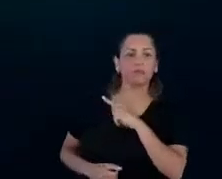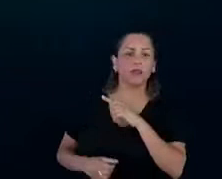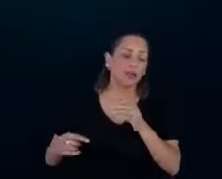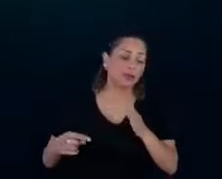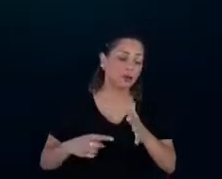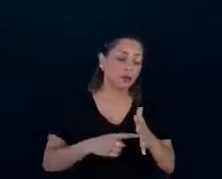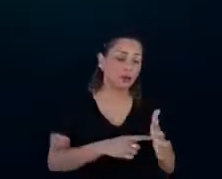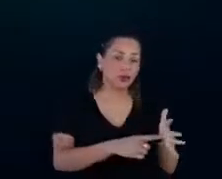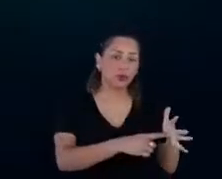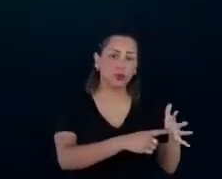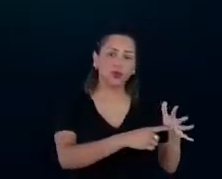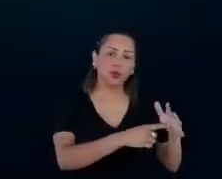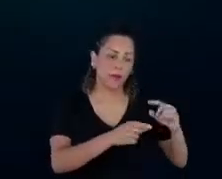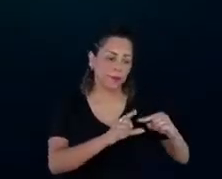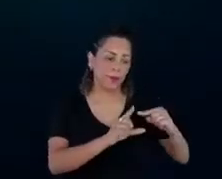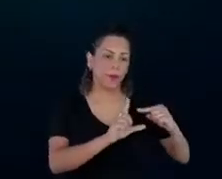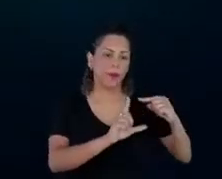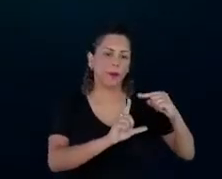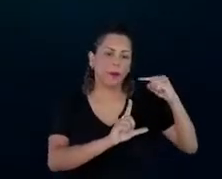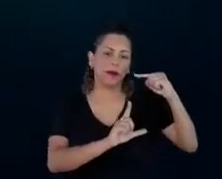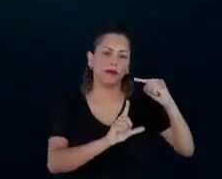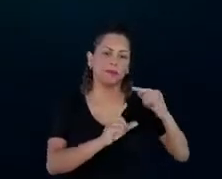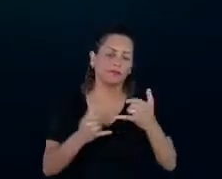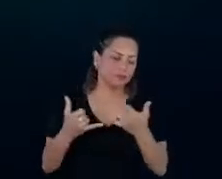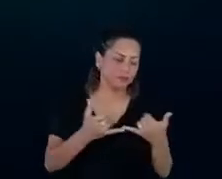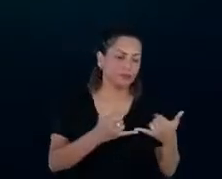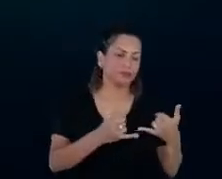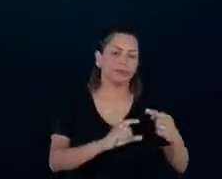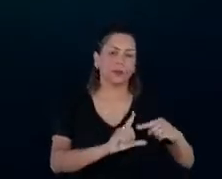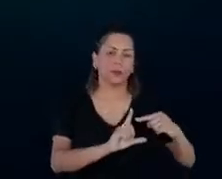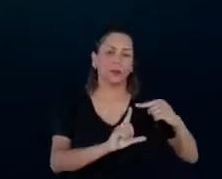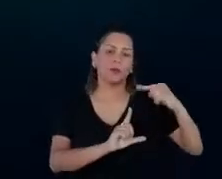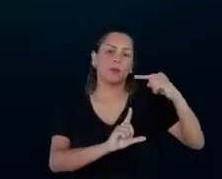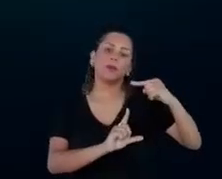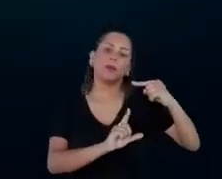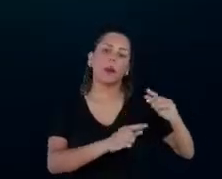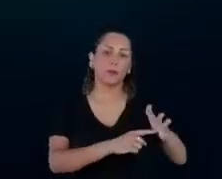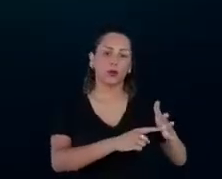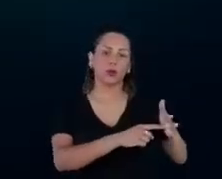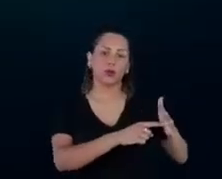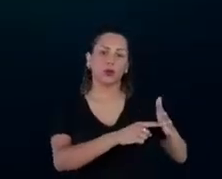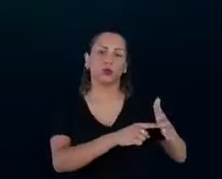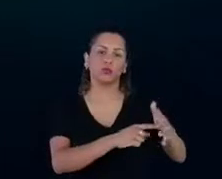motor elétrico, tá? Então, é um veículo 100% elétrico.